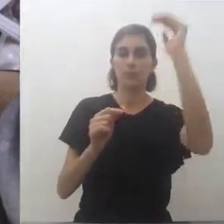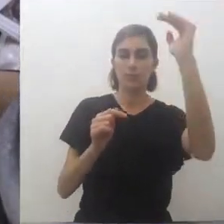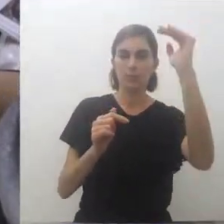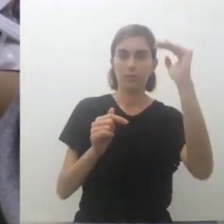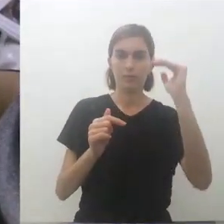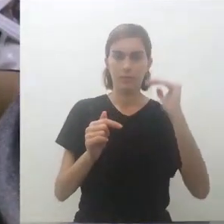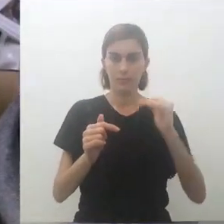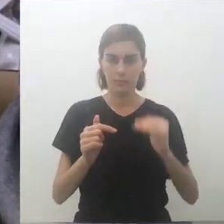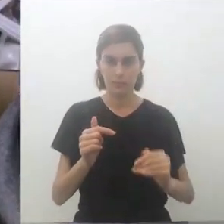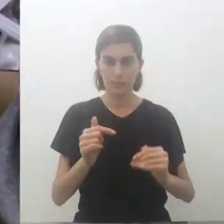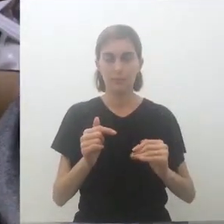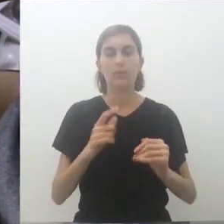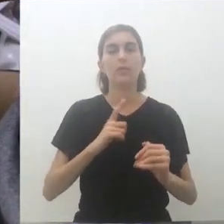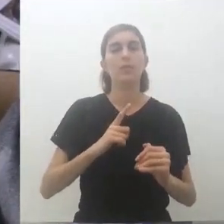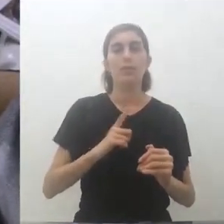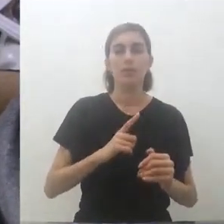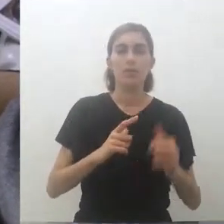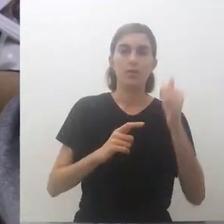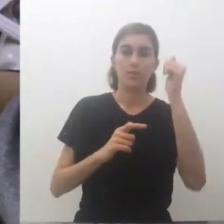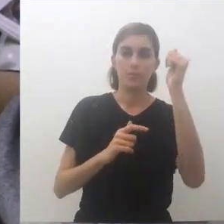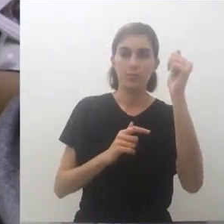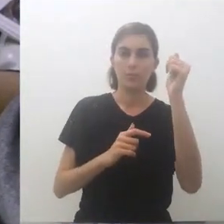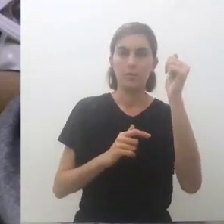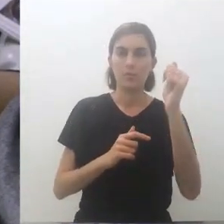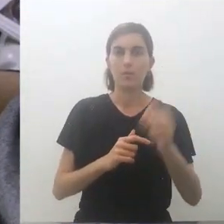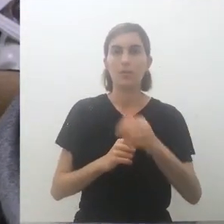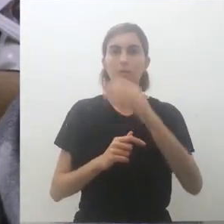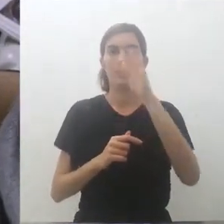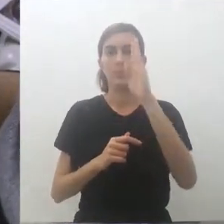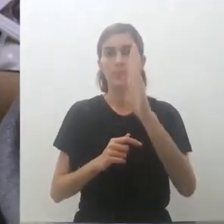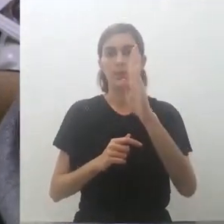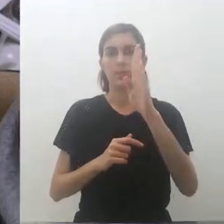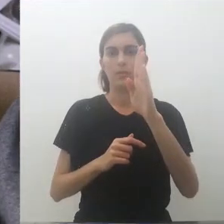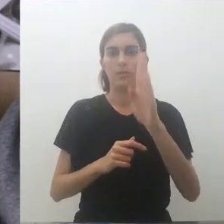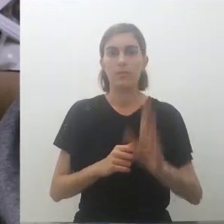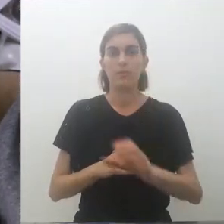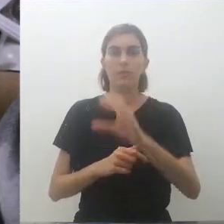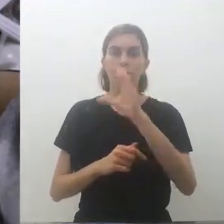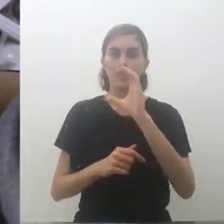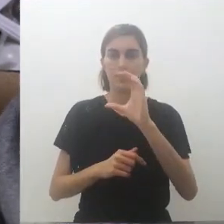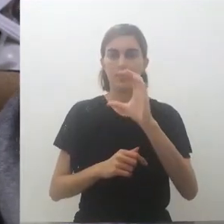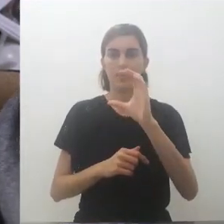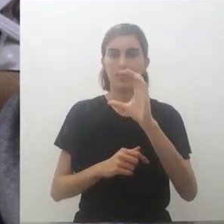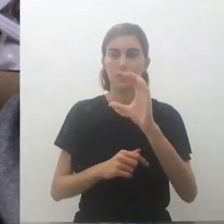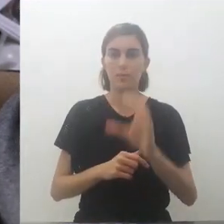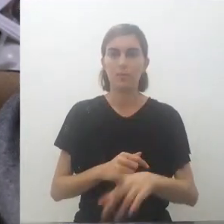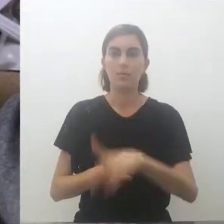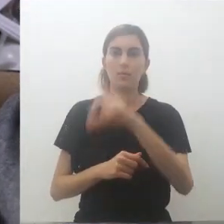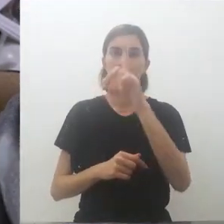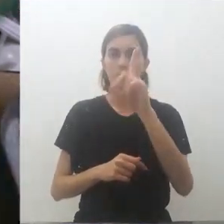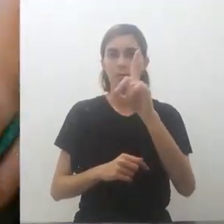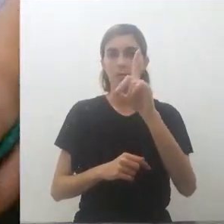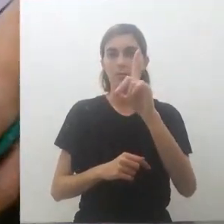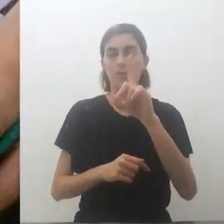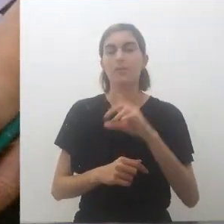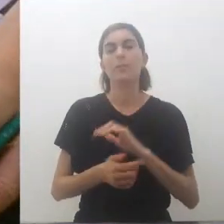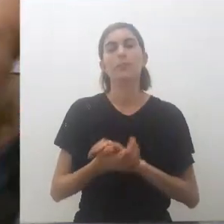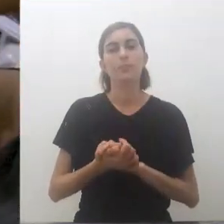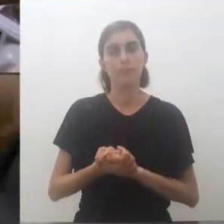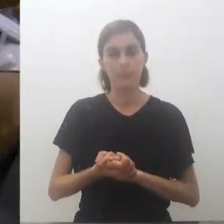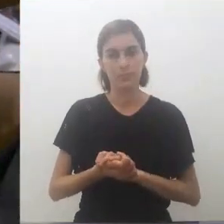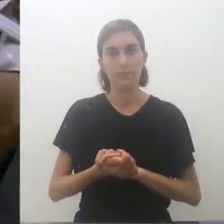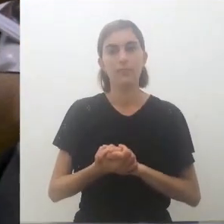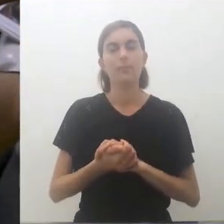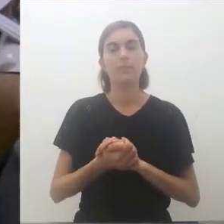baixo, nós temos o A, B, C e D,